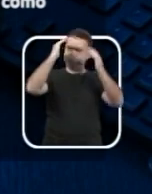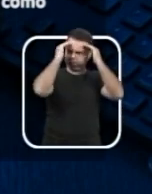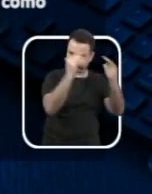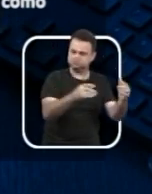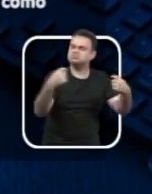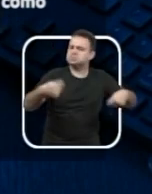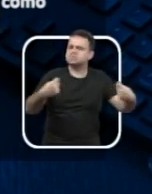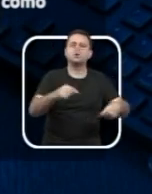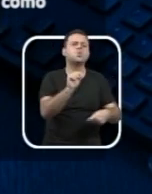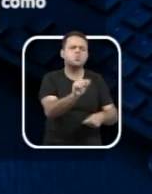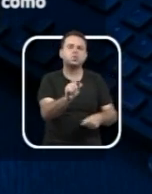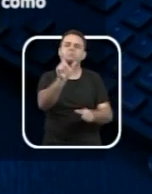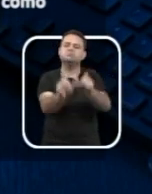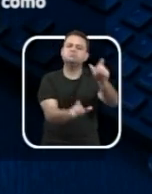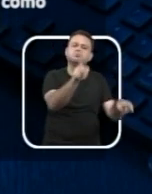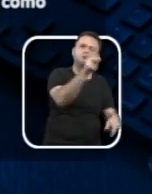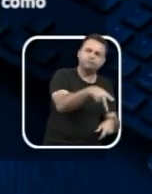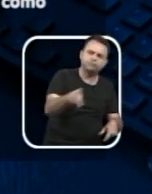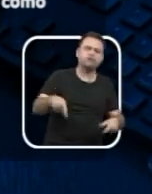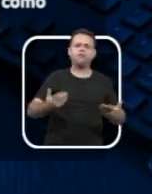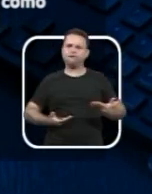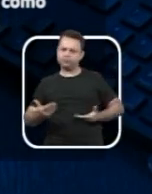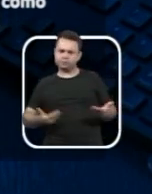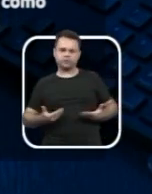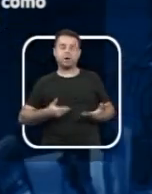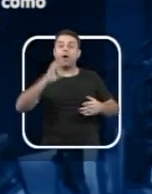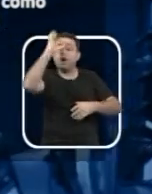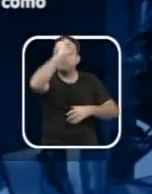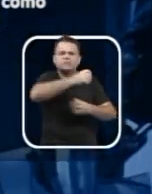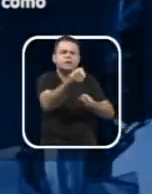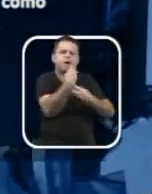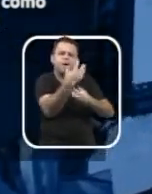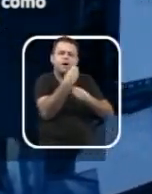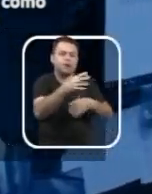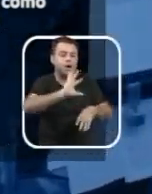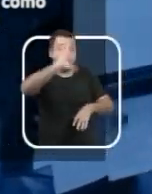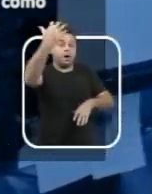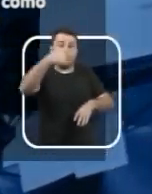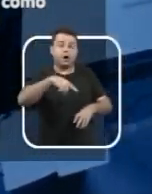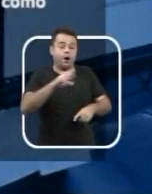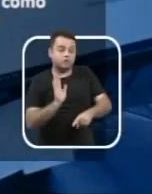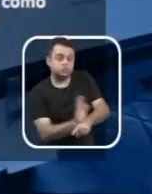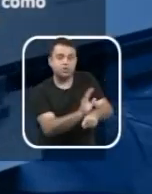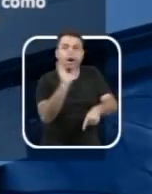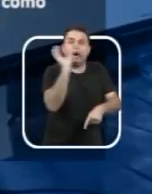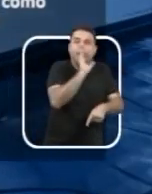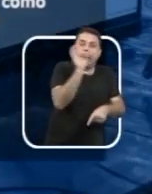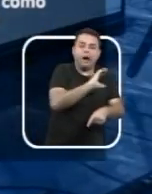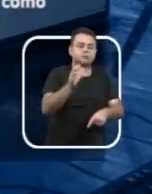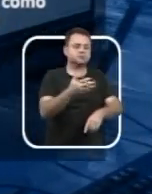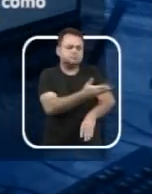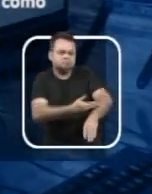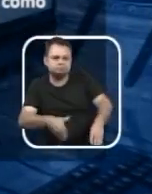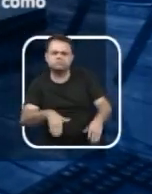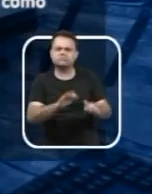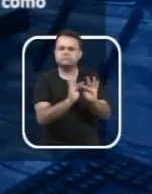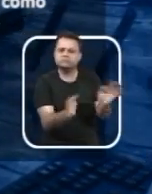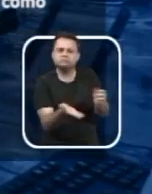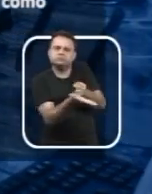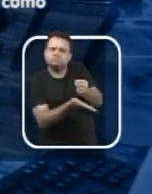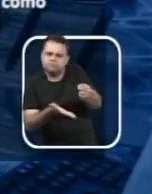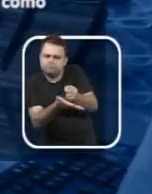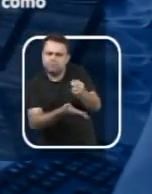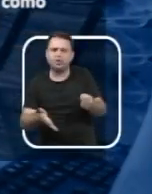a capacitação em noções básicas de primeiros socorros de professores e funcionários de estabelecimentos públicos